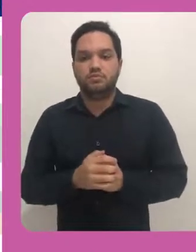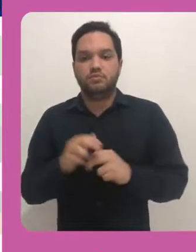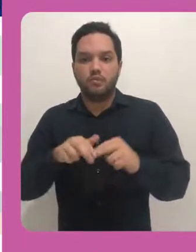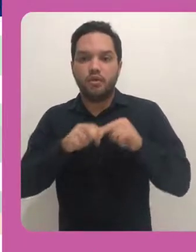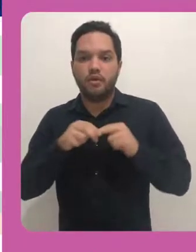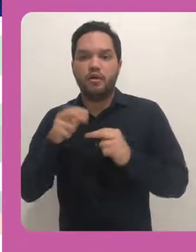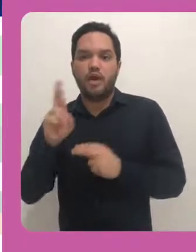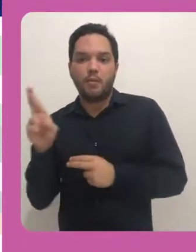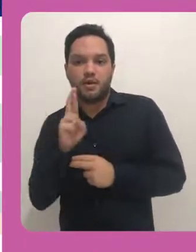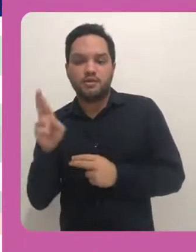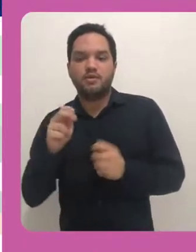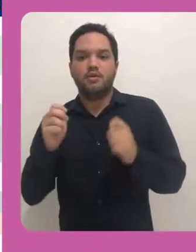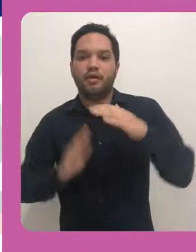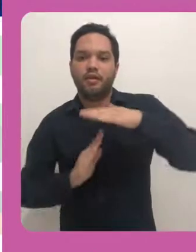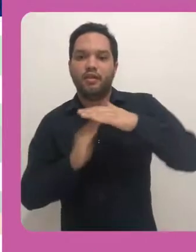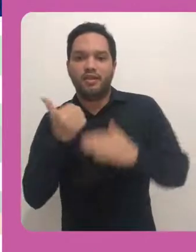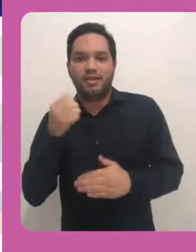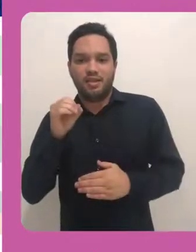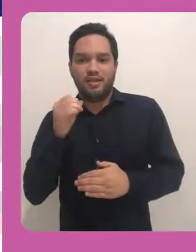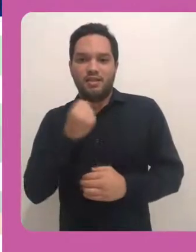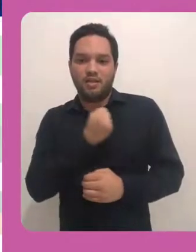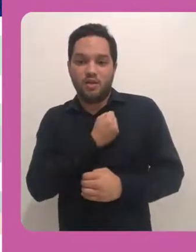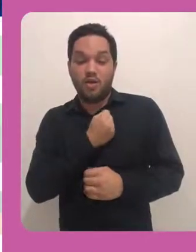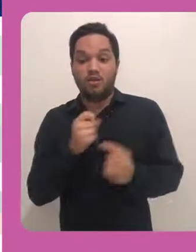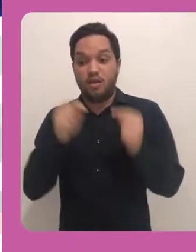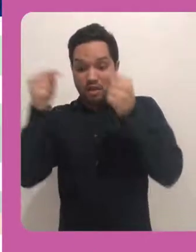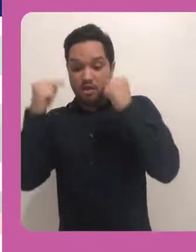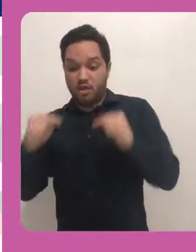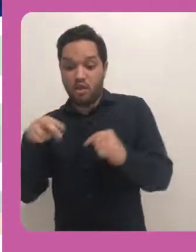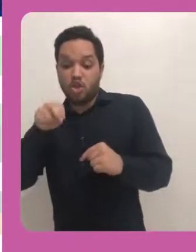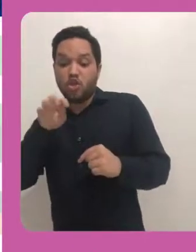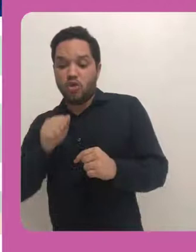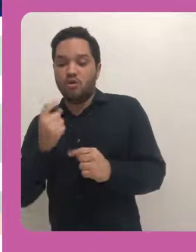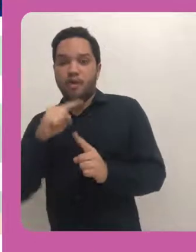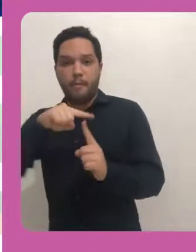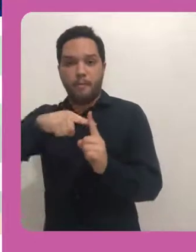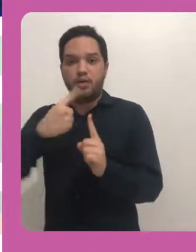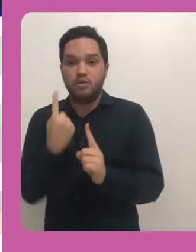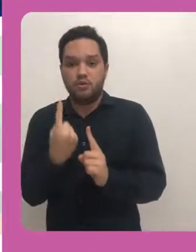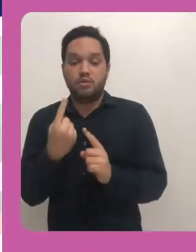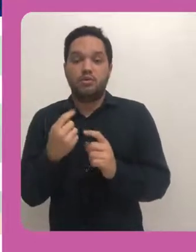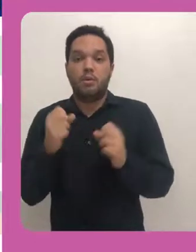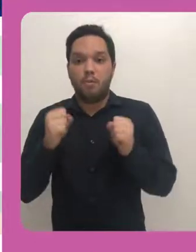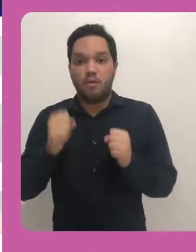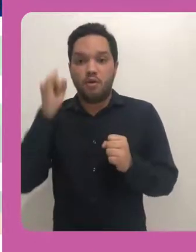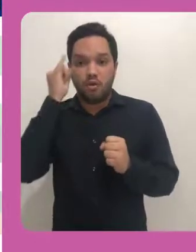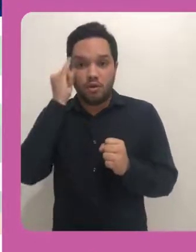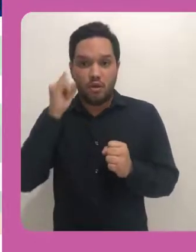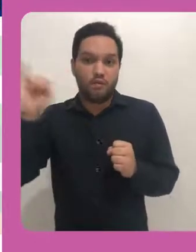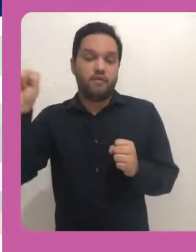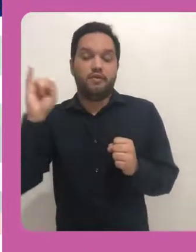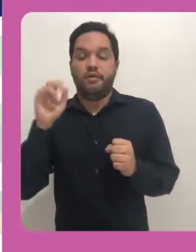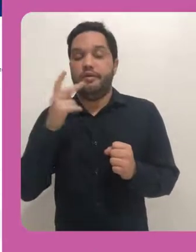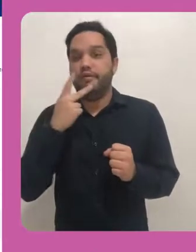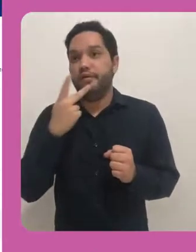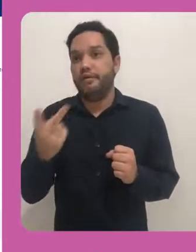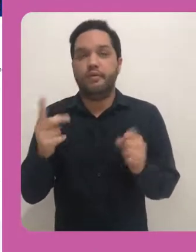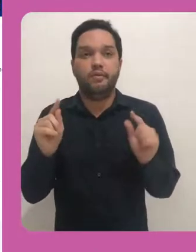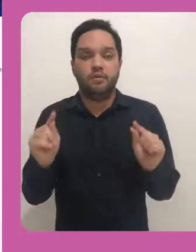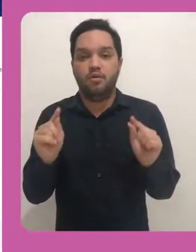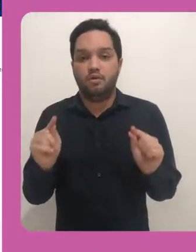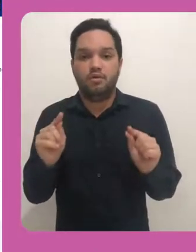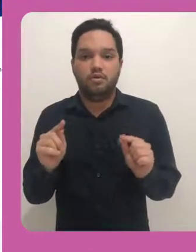que a recuperação vale 10 pontos e essa nota vale 1 ponto. Então eu poderia editar aqui, dizer